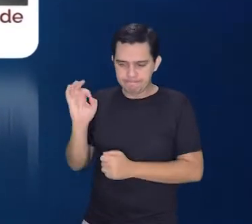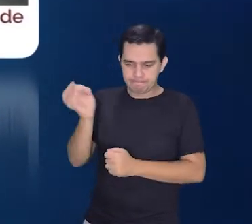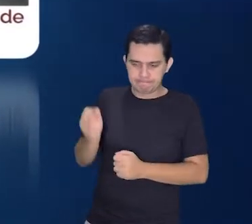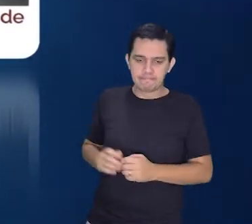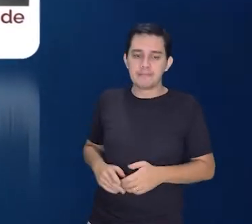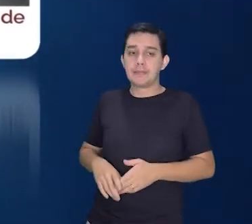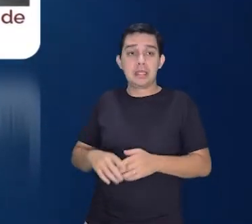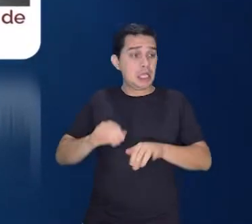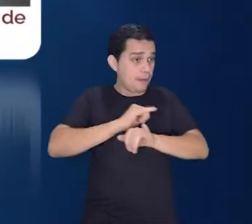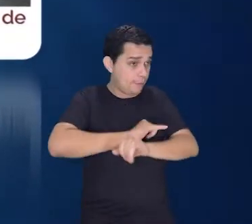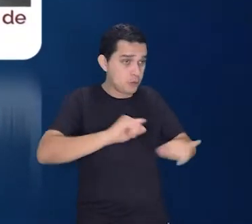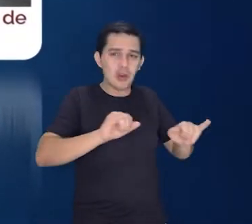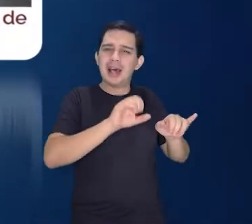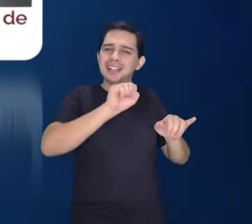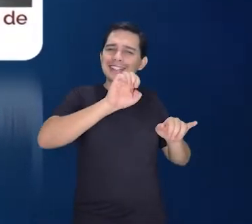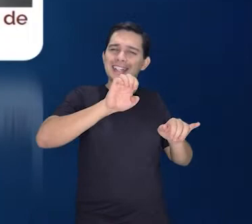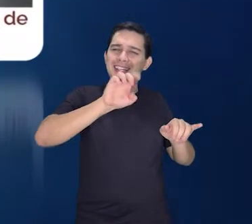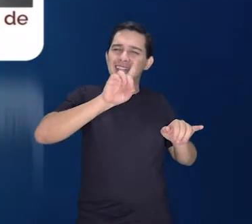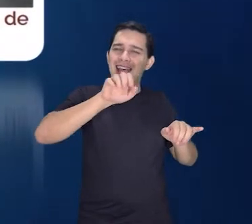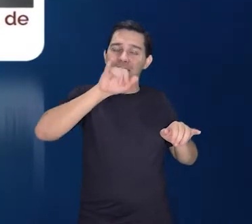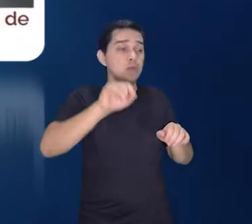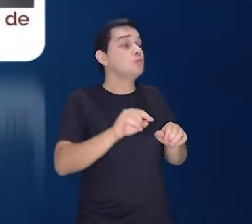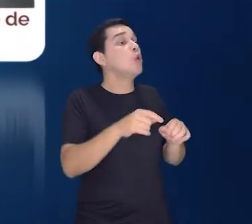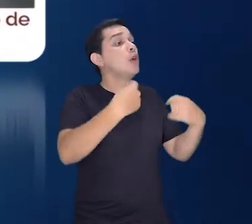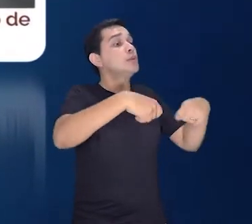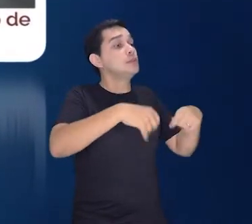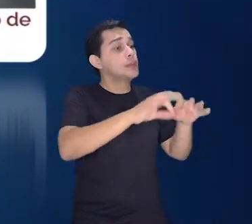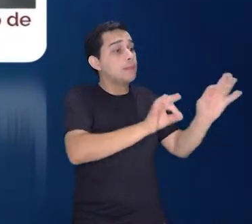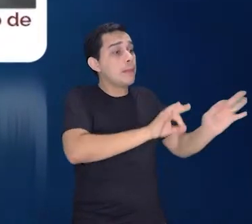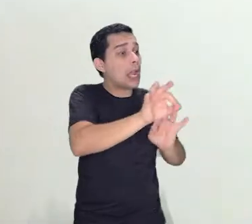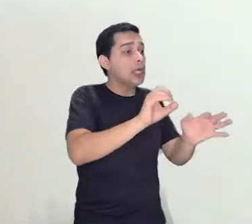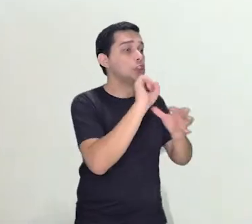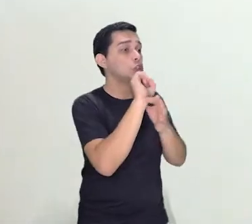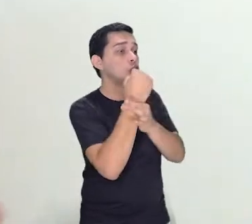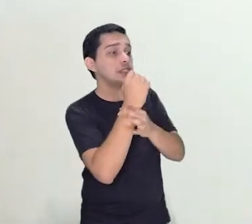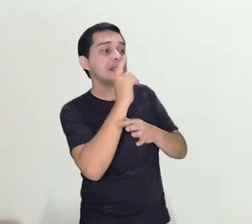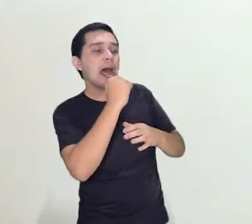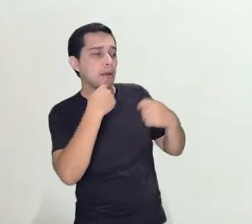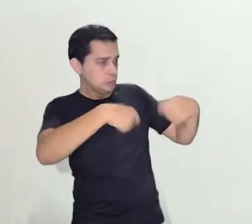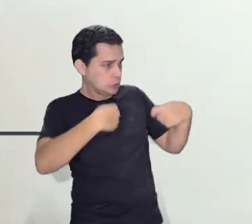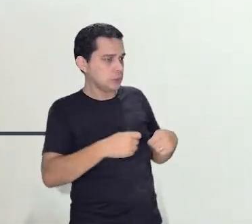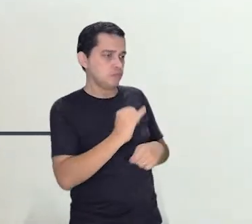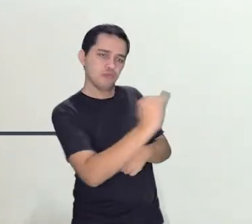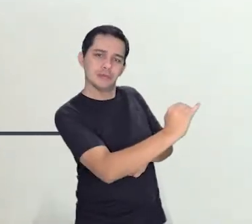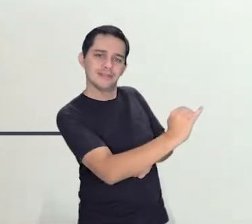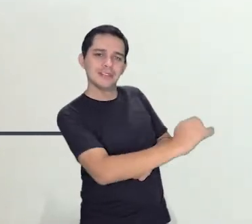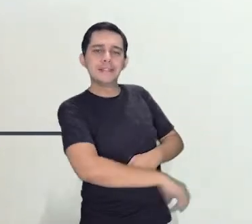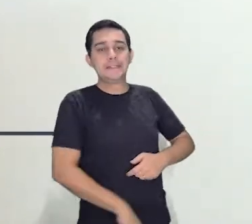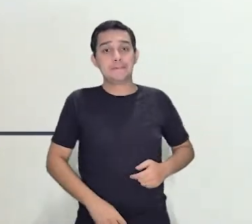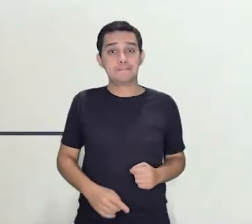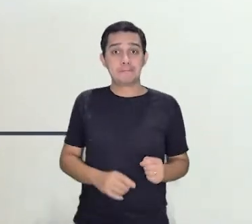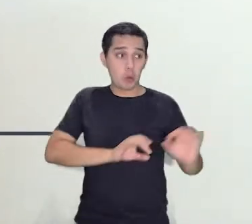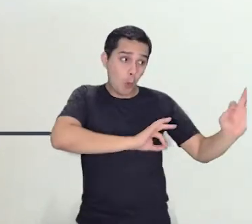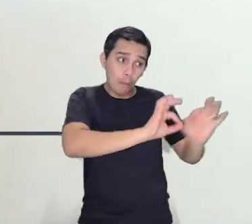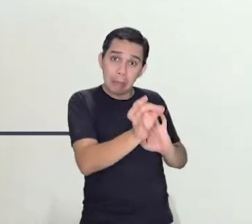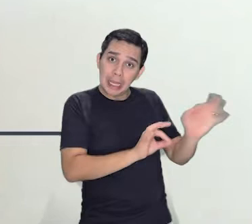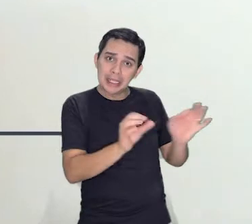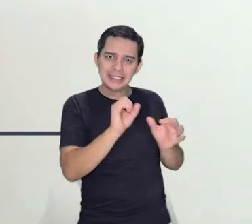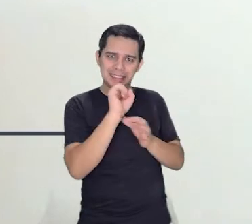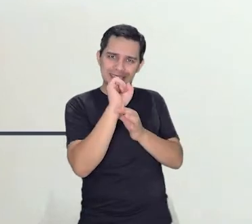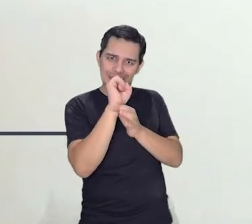notificou a SEDAI para que apresentasse um plano de segurança da água. No entanto, considerando que um plano de segurança da água é um documento que deve